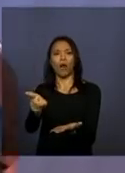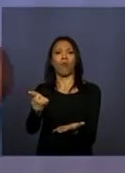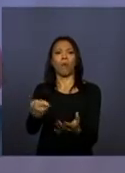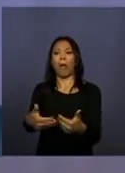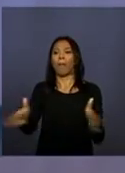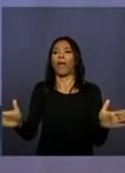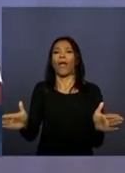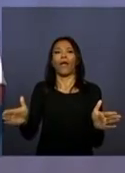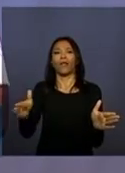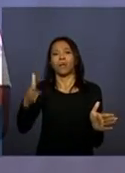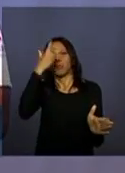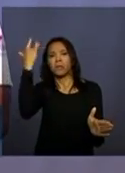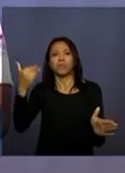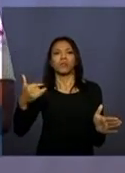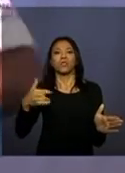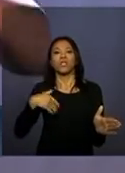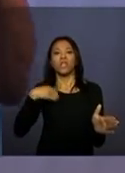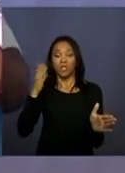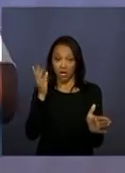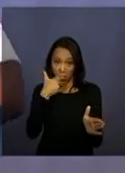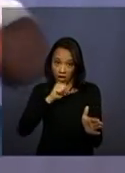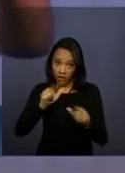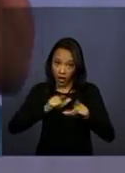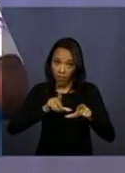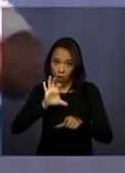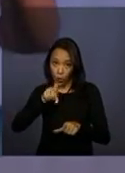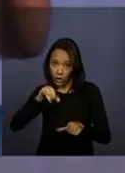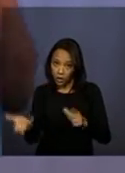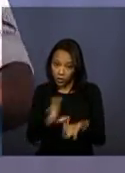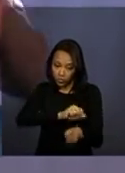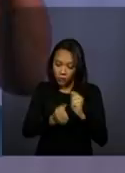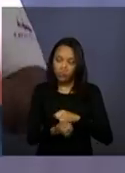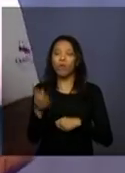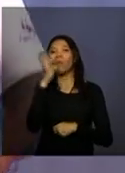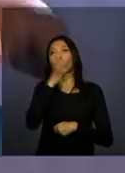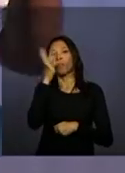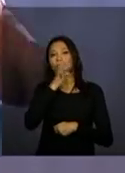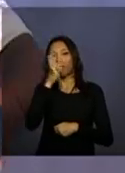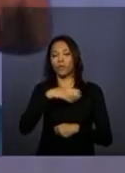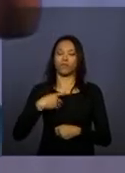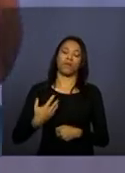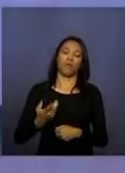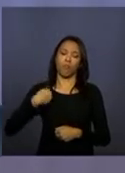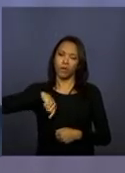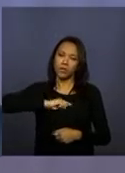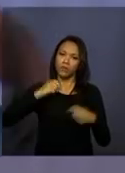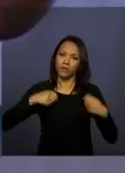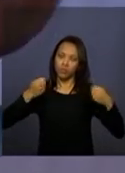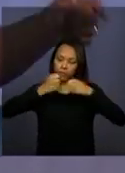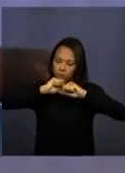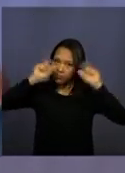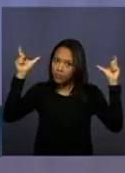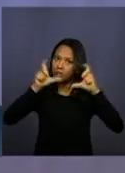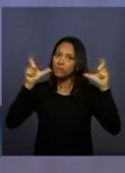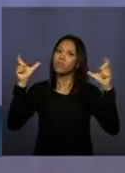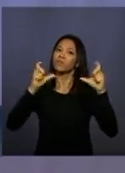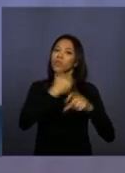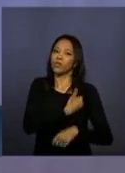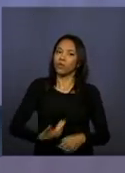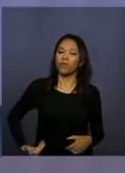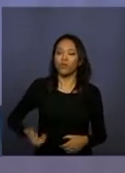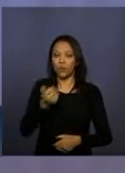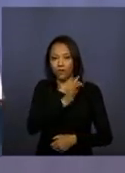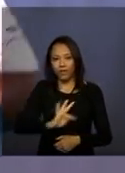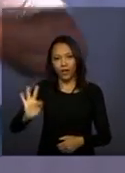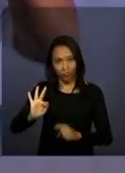catadores de material recicláveis. Precisamos urgentemente os municípios abrir os olhos. E o governo federal